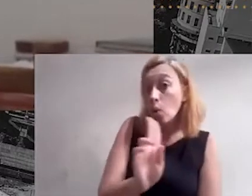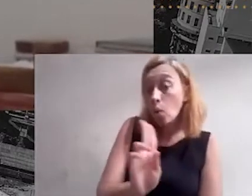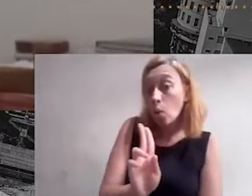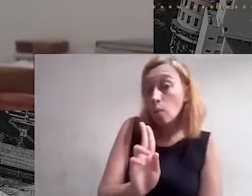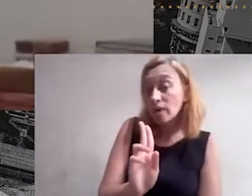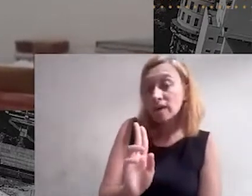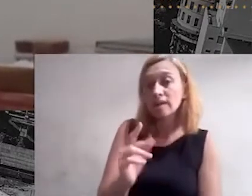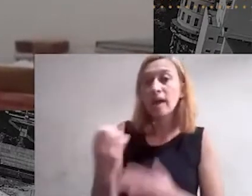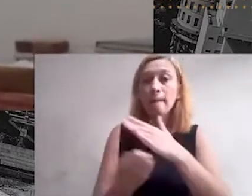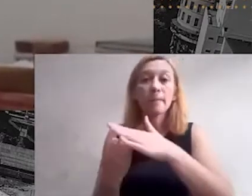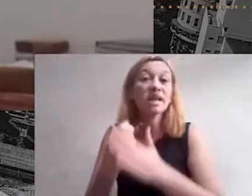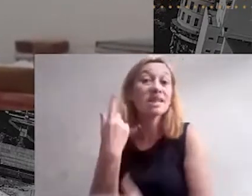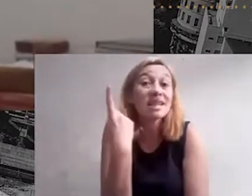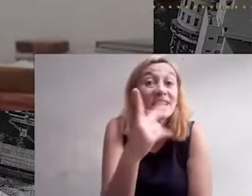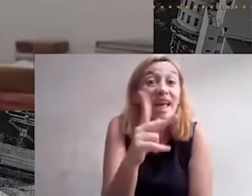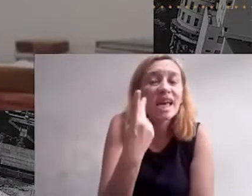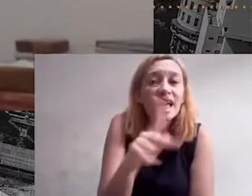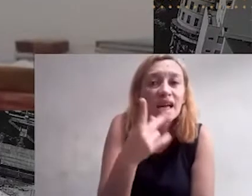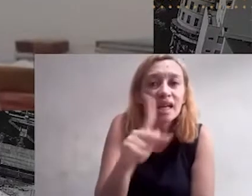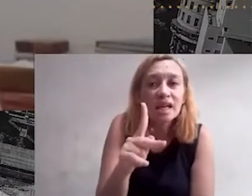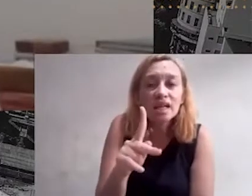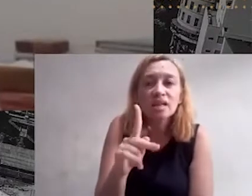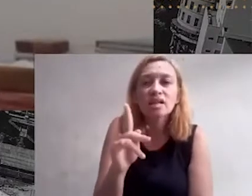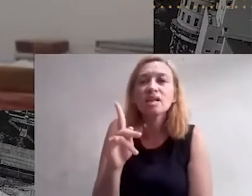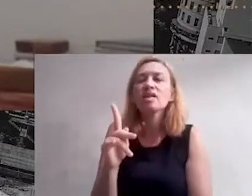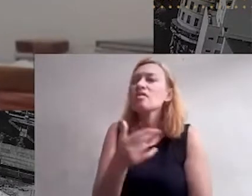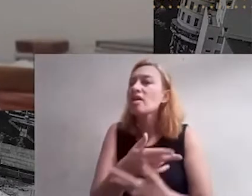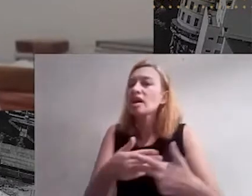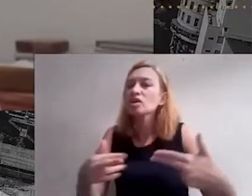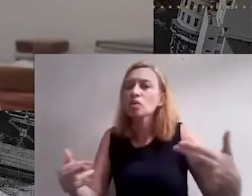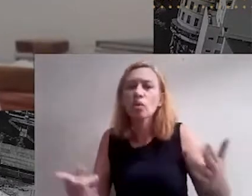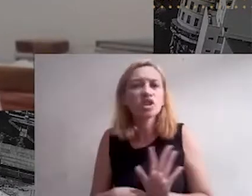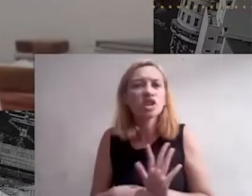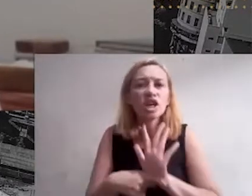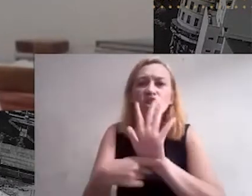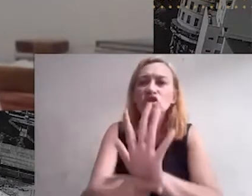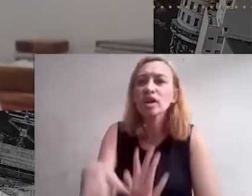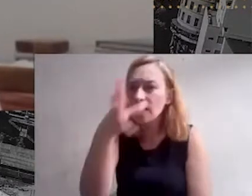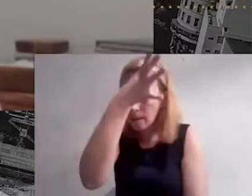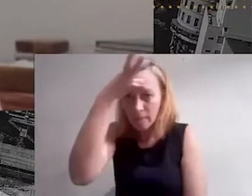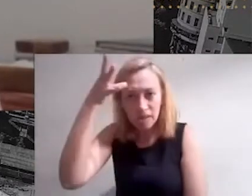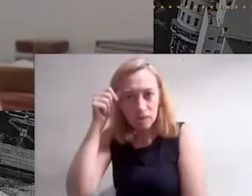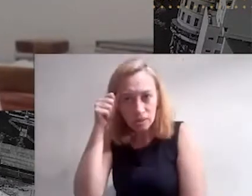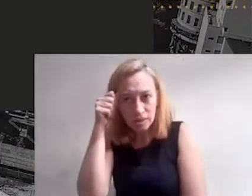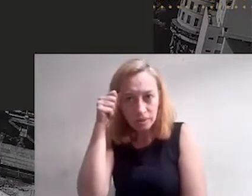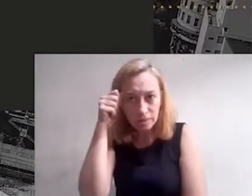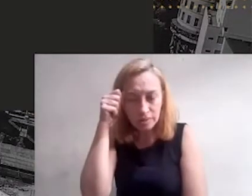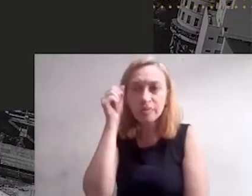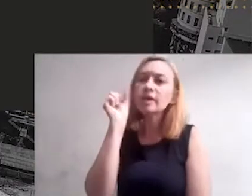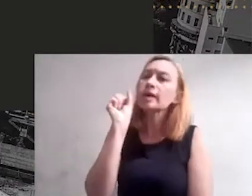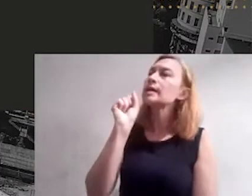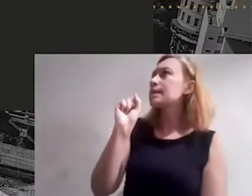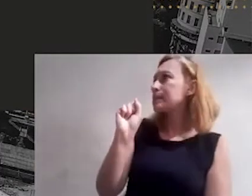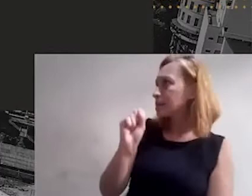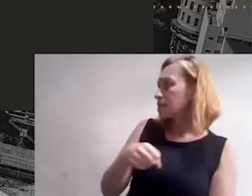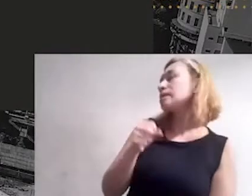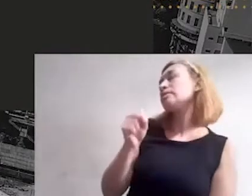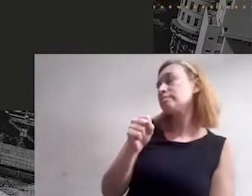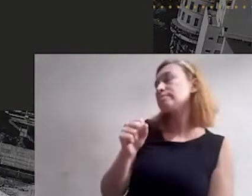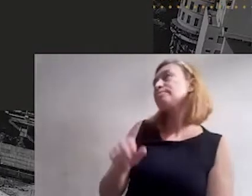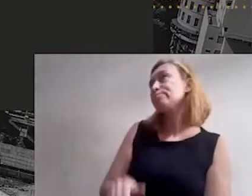teria muito o que contribuir para a Amazônia. Sim, a gente está com